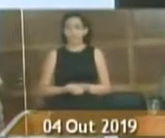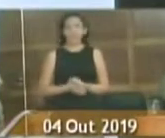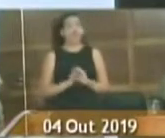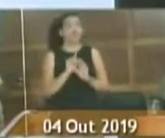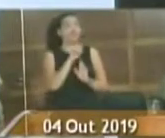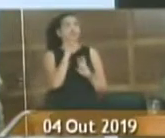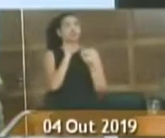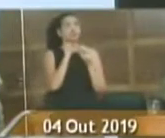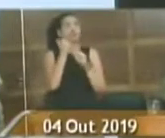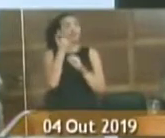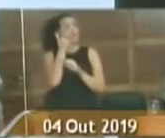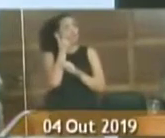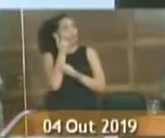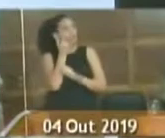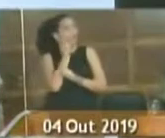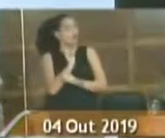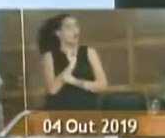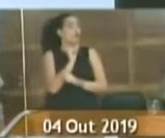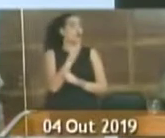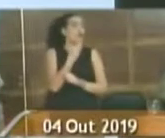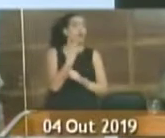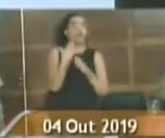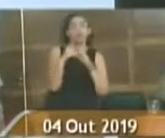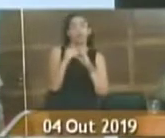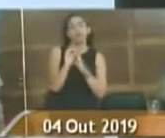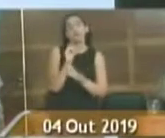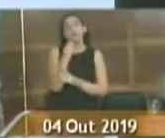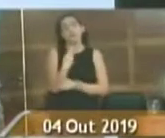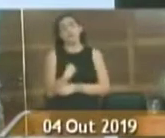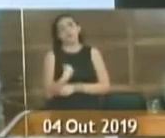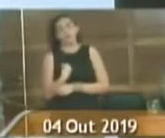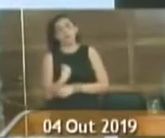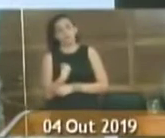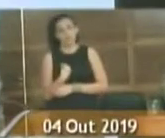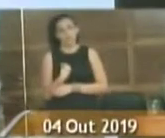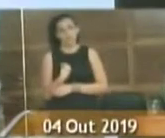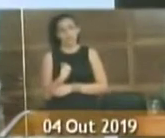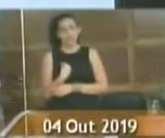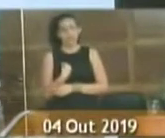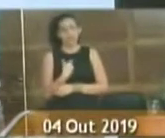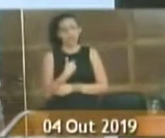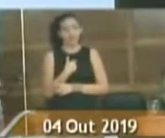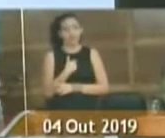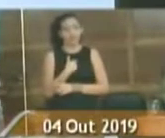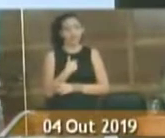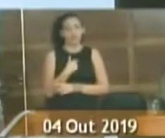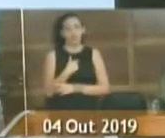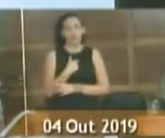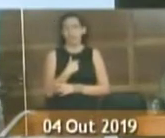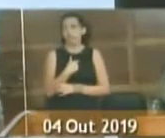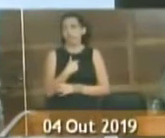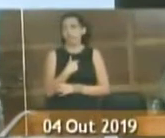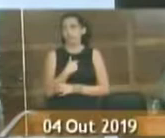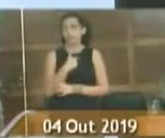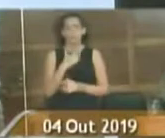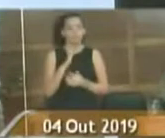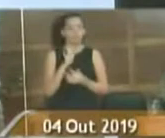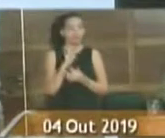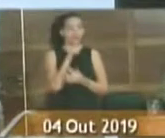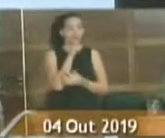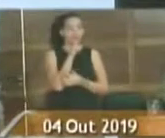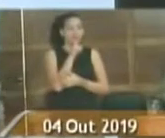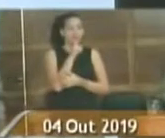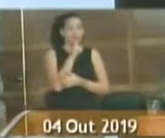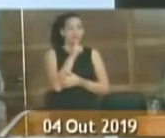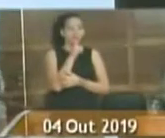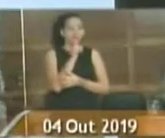pelo telefone do Instituto, ou presencialmente lá no Instituto do Ambiente. Eu trouxe aqui algumas